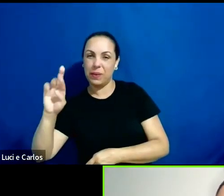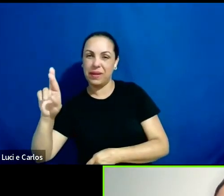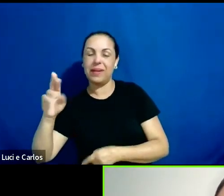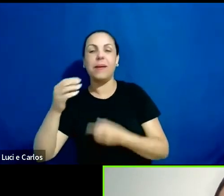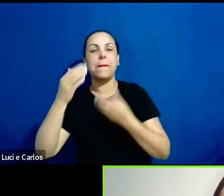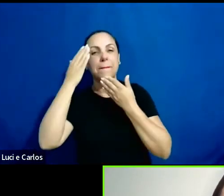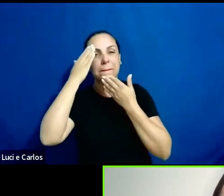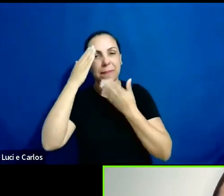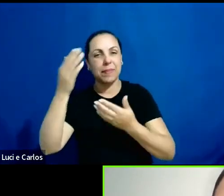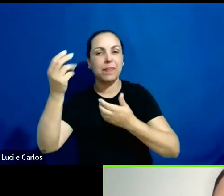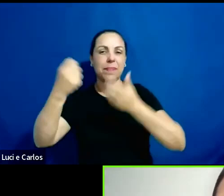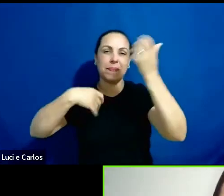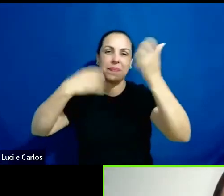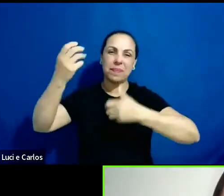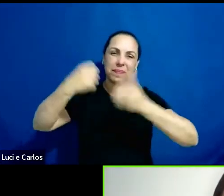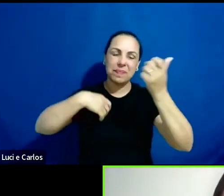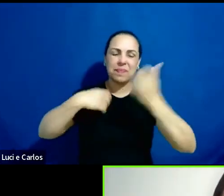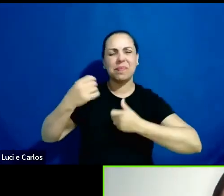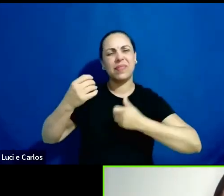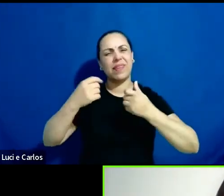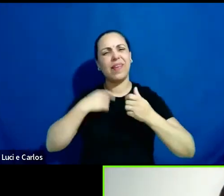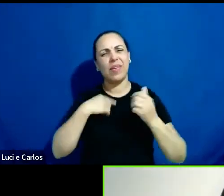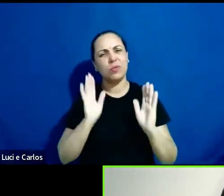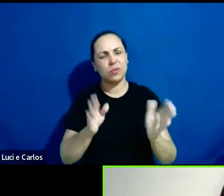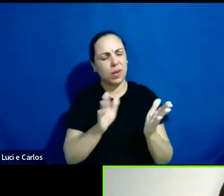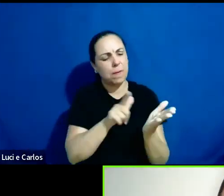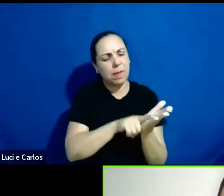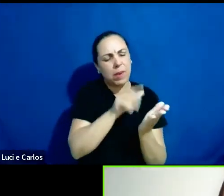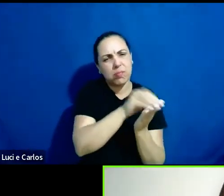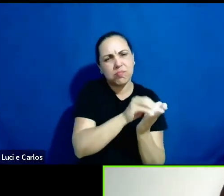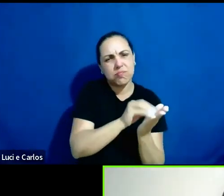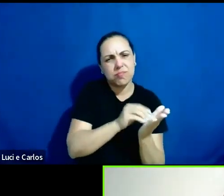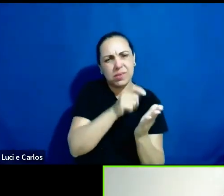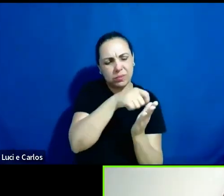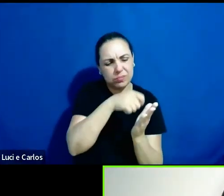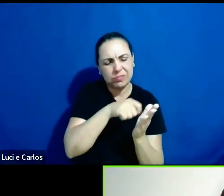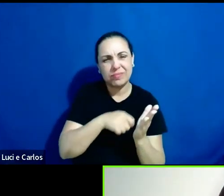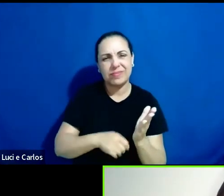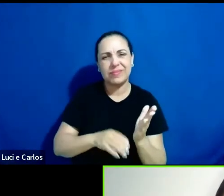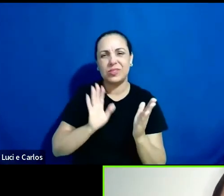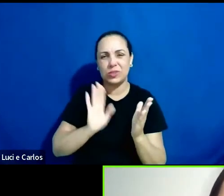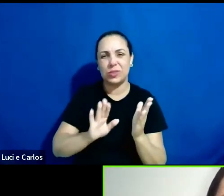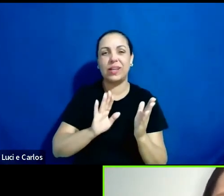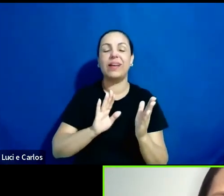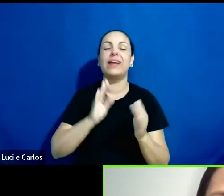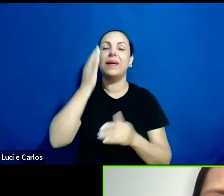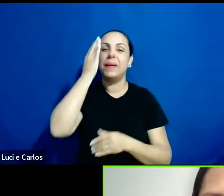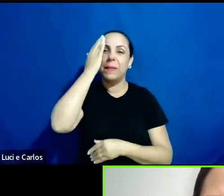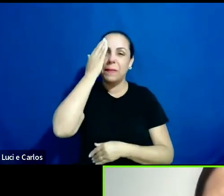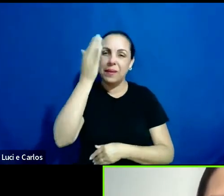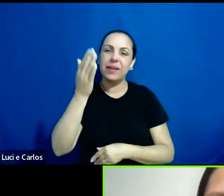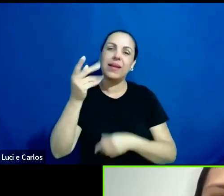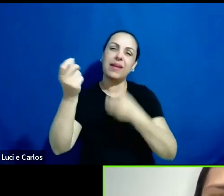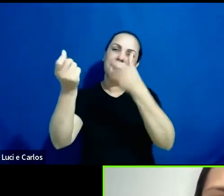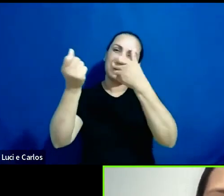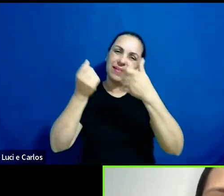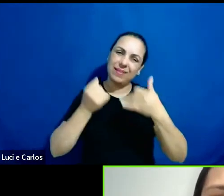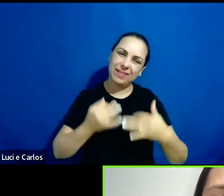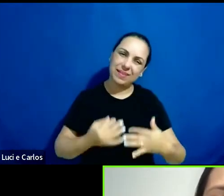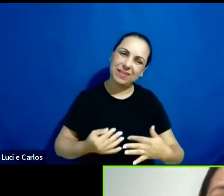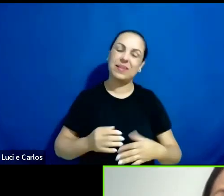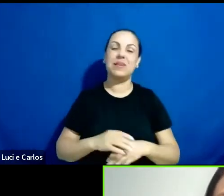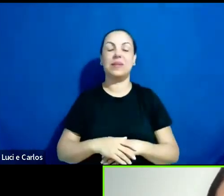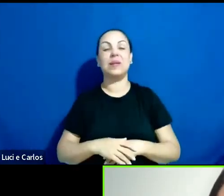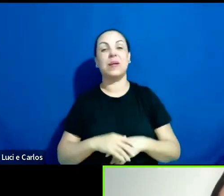consulta, uma aula. Vou lhe dizer que eu anotei tudo aqui que o senhor está falando, tá? E eu quero agradecer muito a sua presença. A gente vai